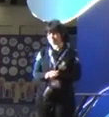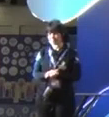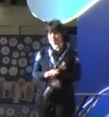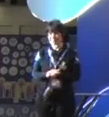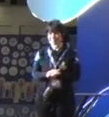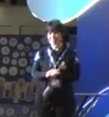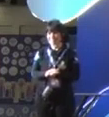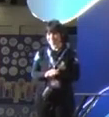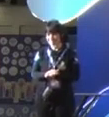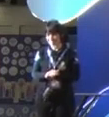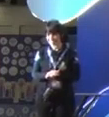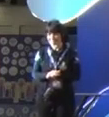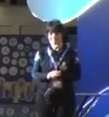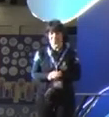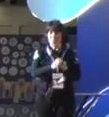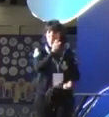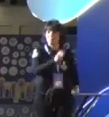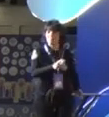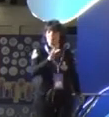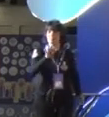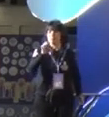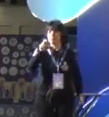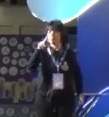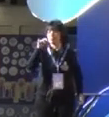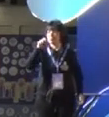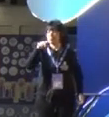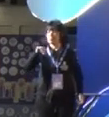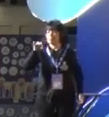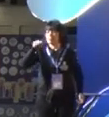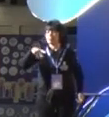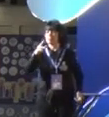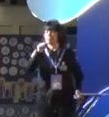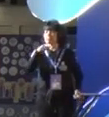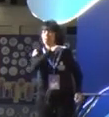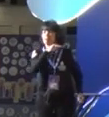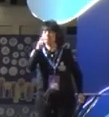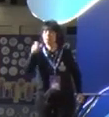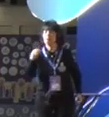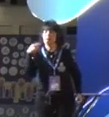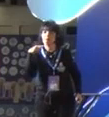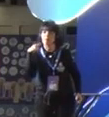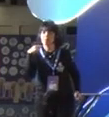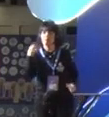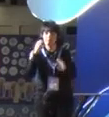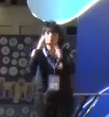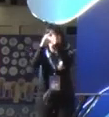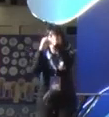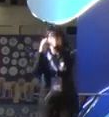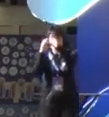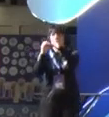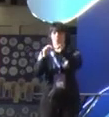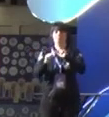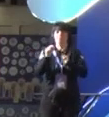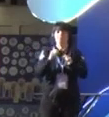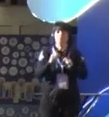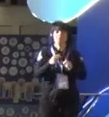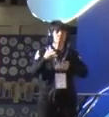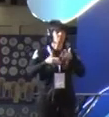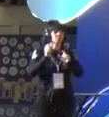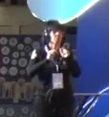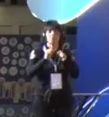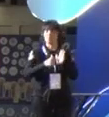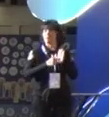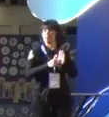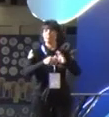Olá, eu sou Terezinha Souza, sou de Rio Paranaíba, Minas Gerais. Eu sou astrônoma amadora. E o que eu faço é